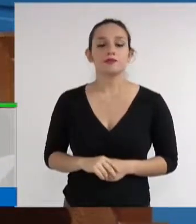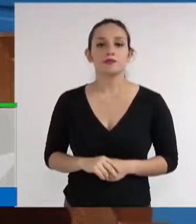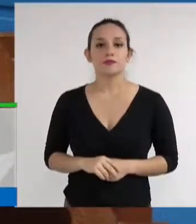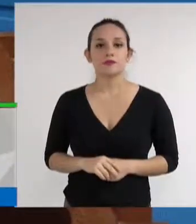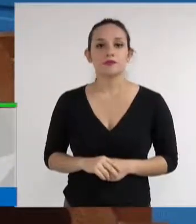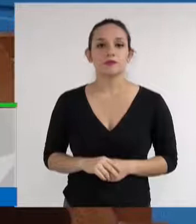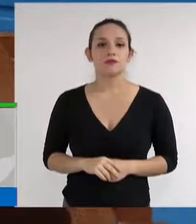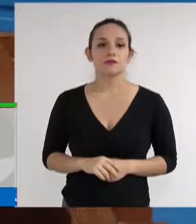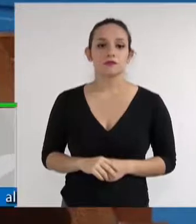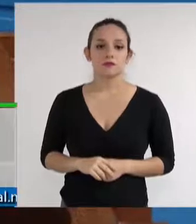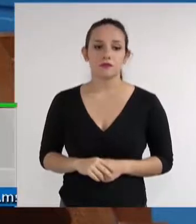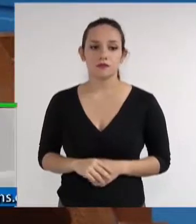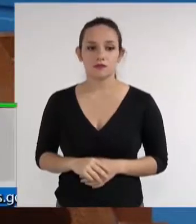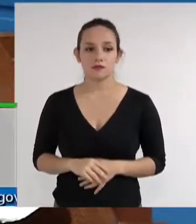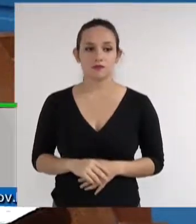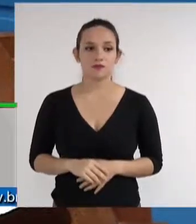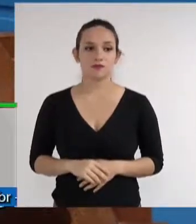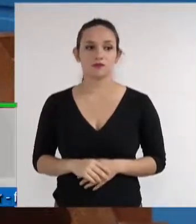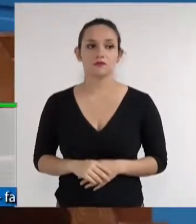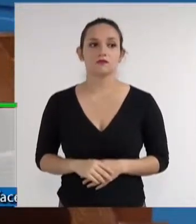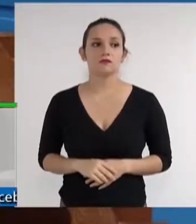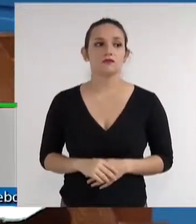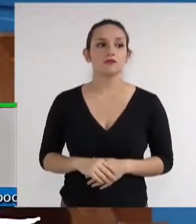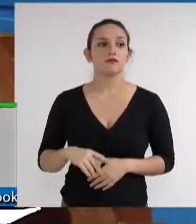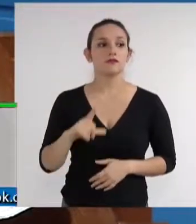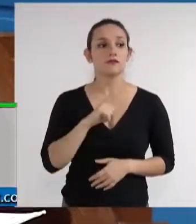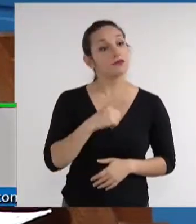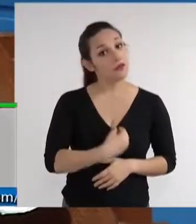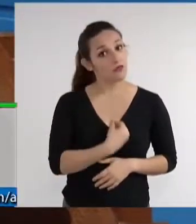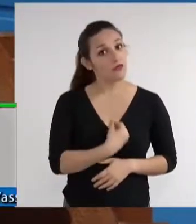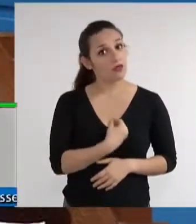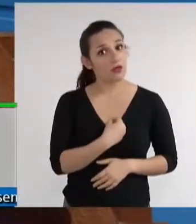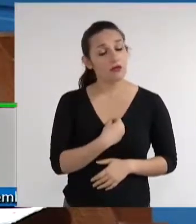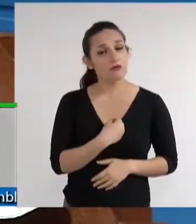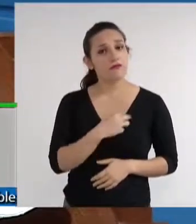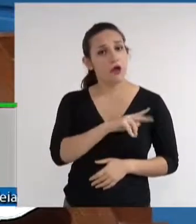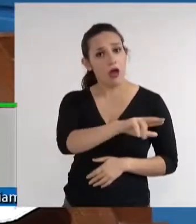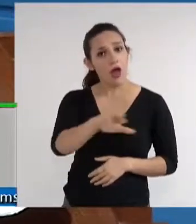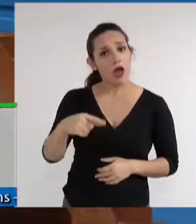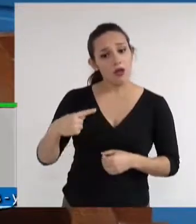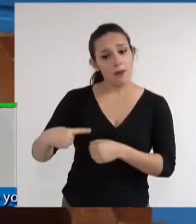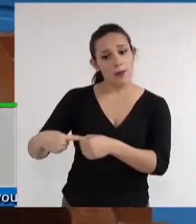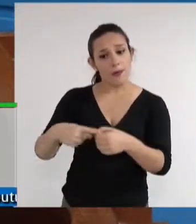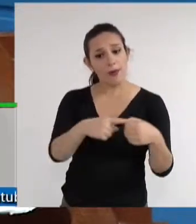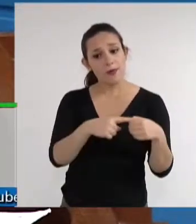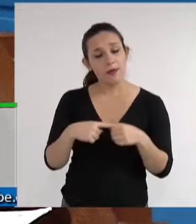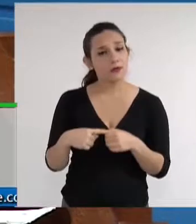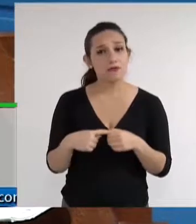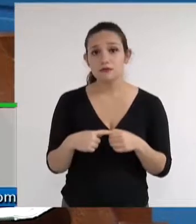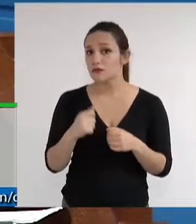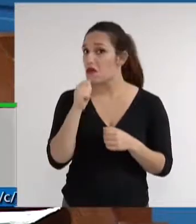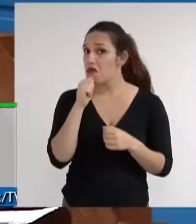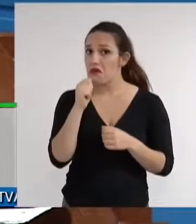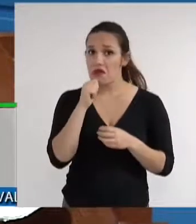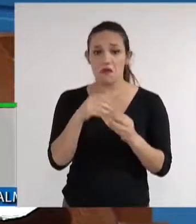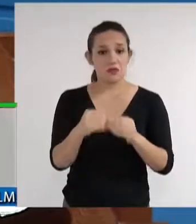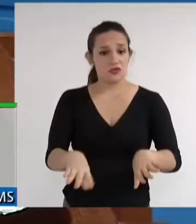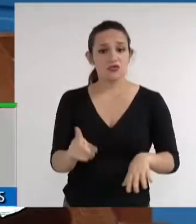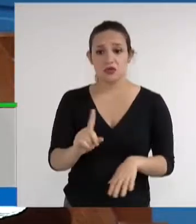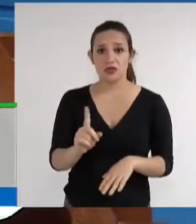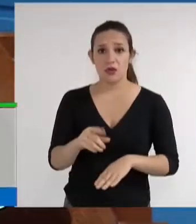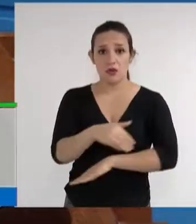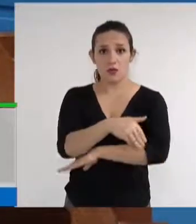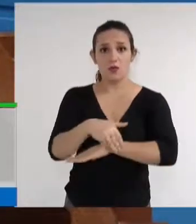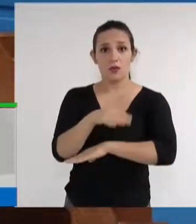foi solicitada, tinha a presença, inclusive, de vários municípios que não são impactados pela BR-163 de